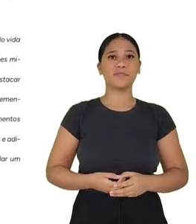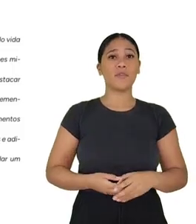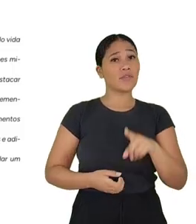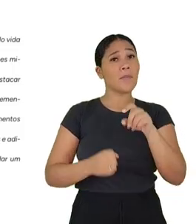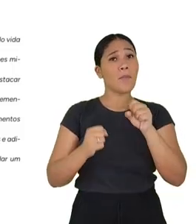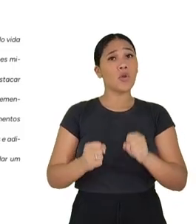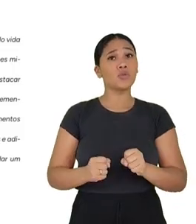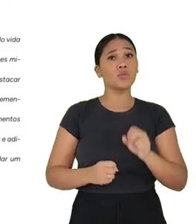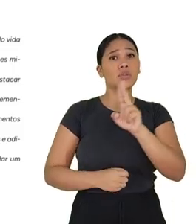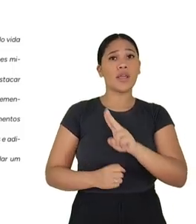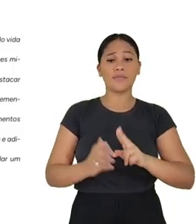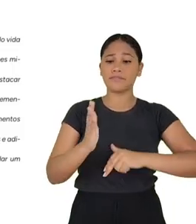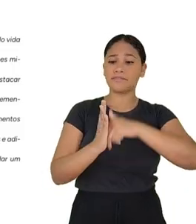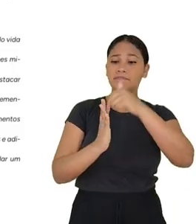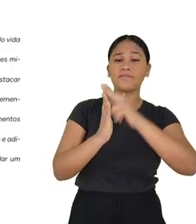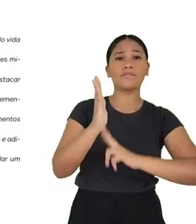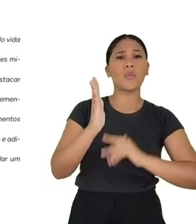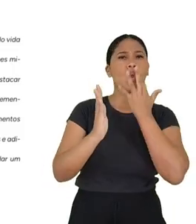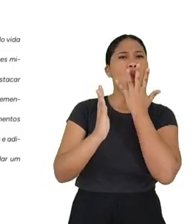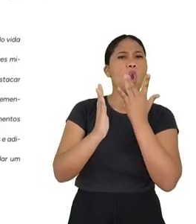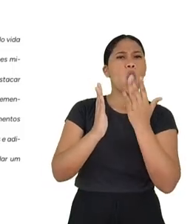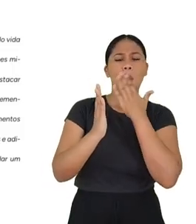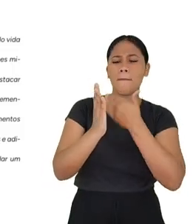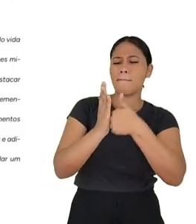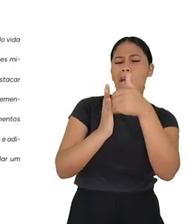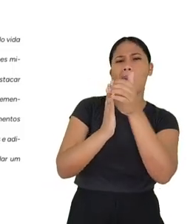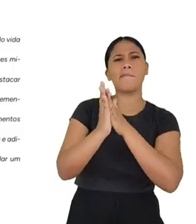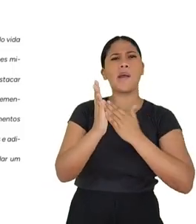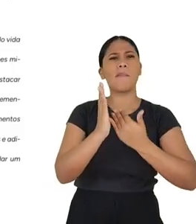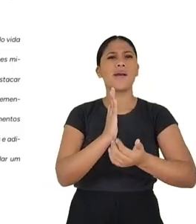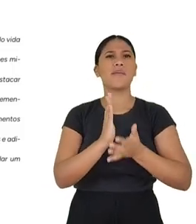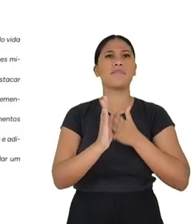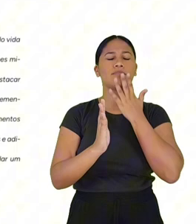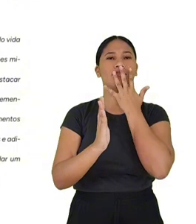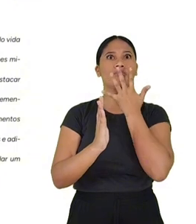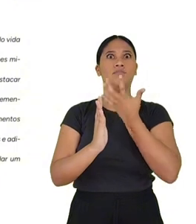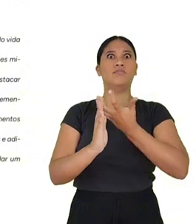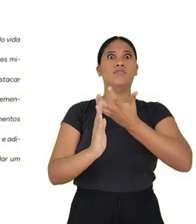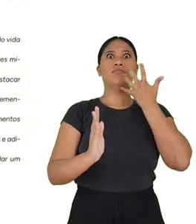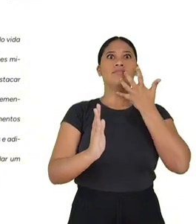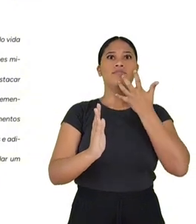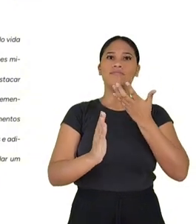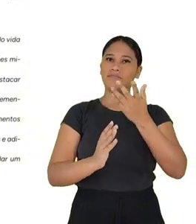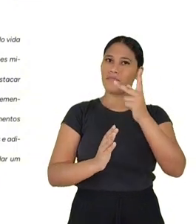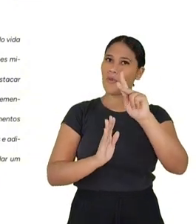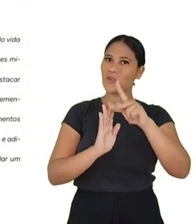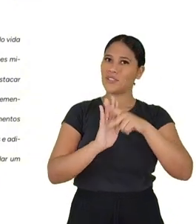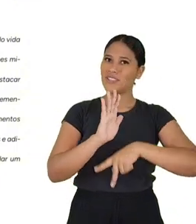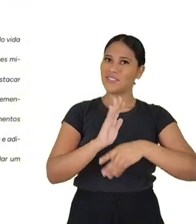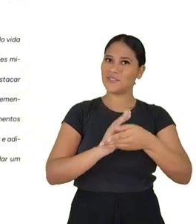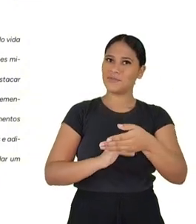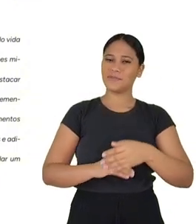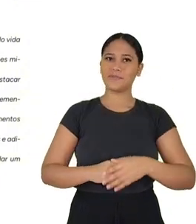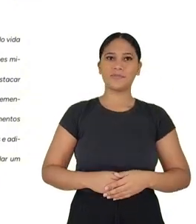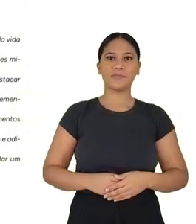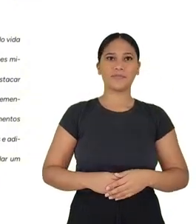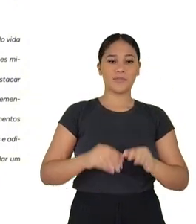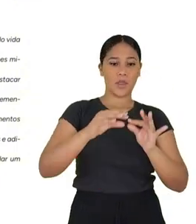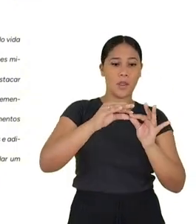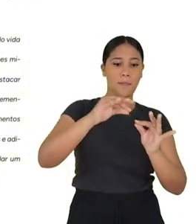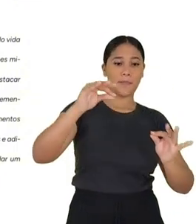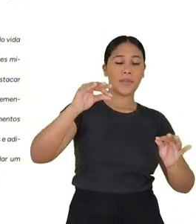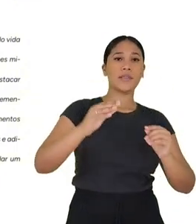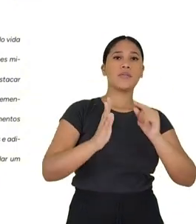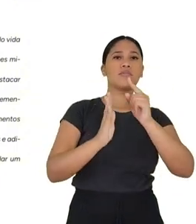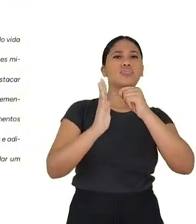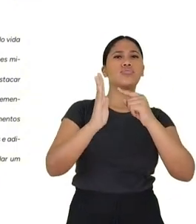Para isso, você pode utilizar tinta guache para pintar as superfícies da escultura, dando vida e cores vibrantes ao seu projeto. Pincéis